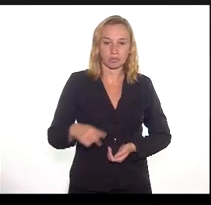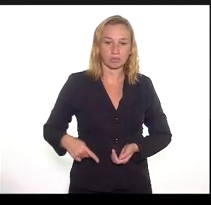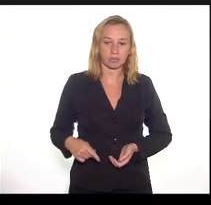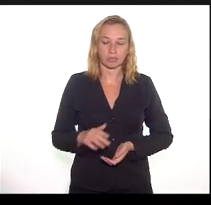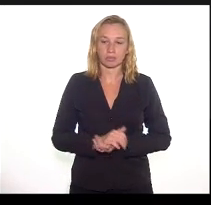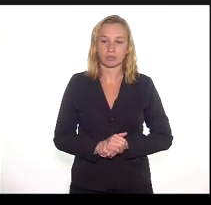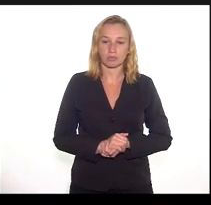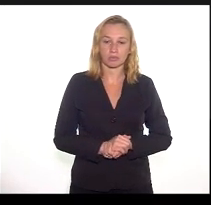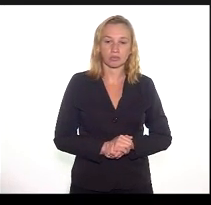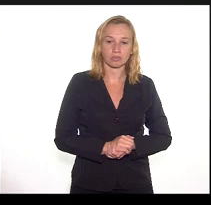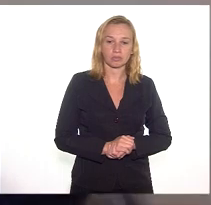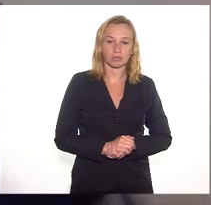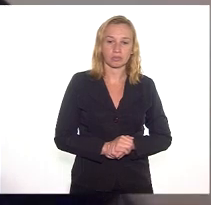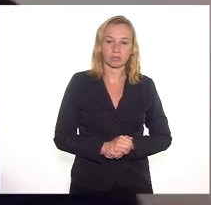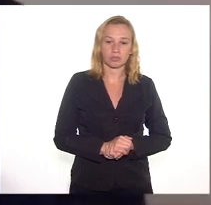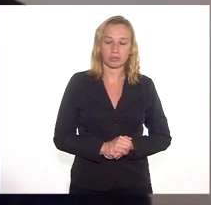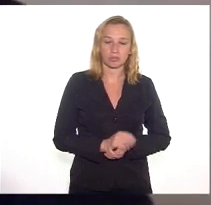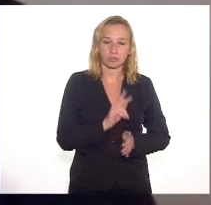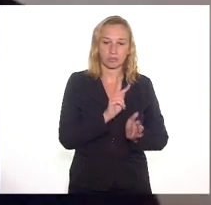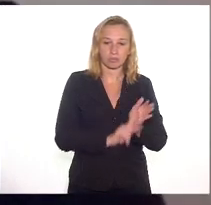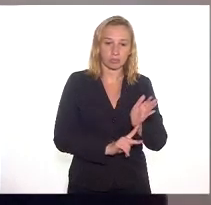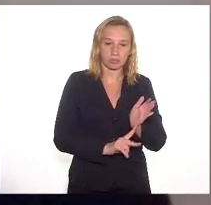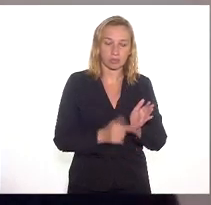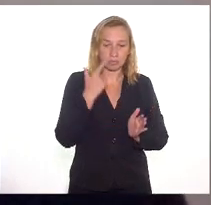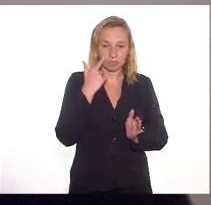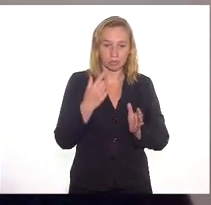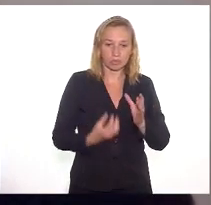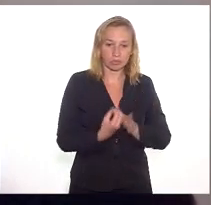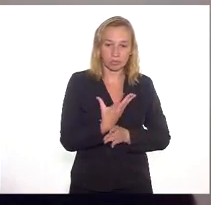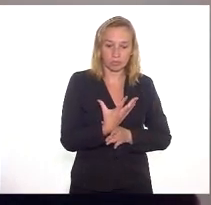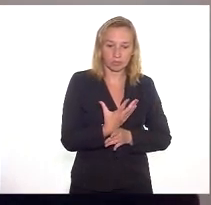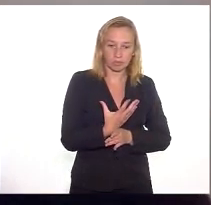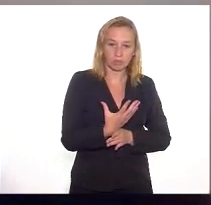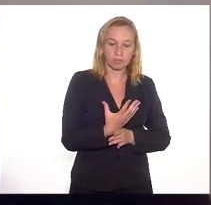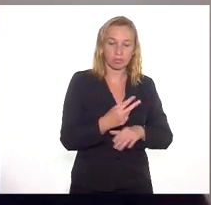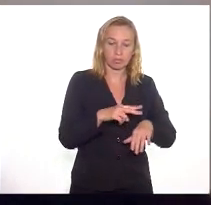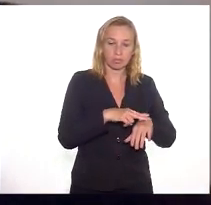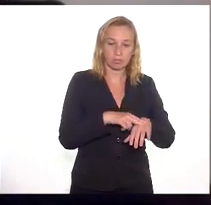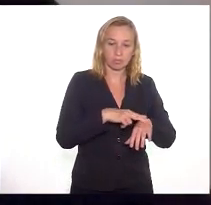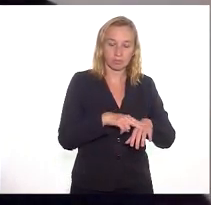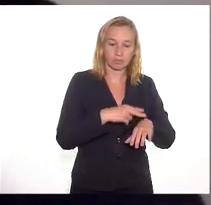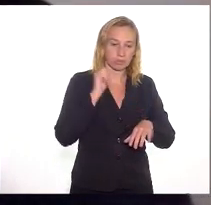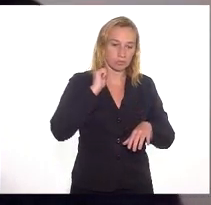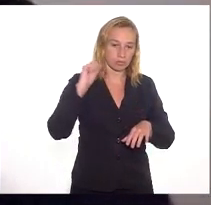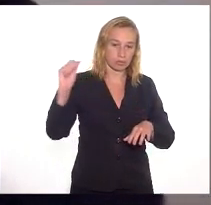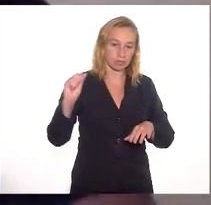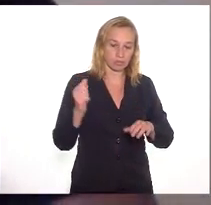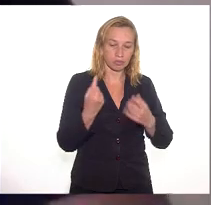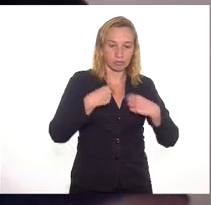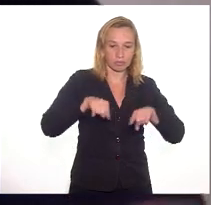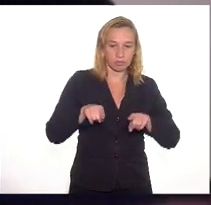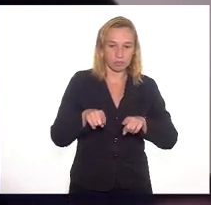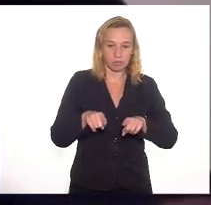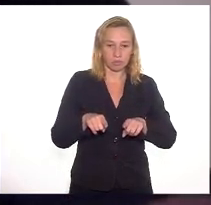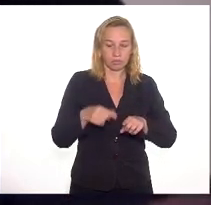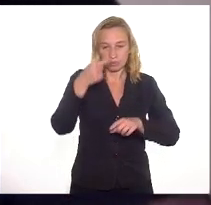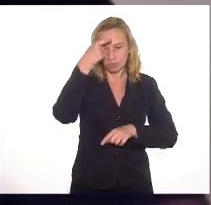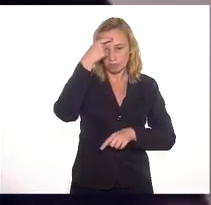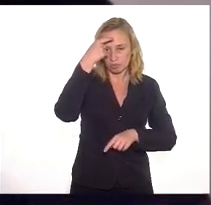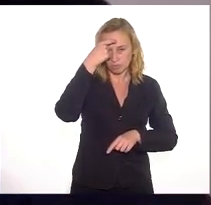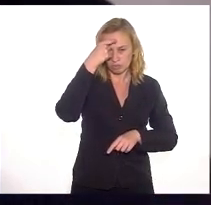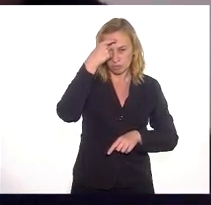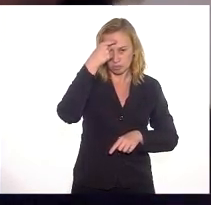o projeto ele prevê a criação, né, do Abril Verde, dedicado ao combate, prevenção e conscientização